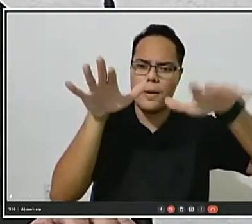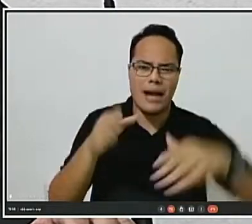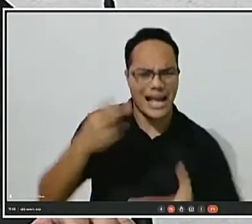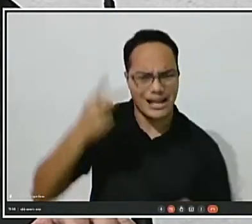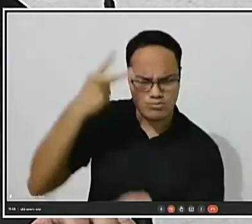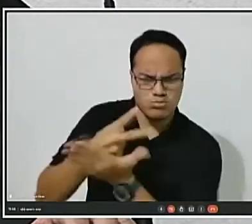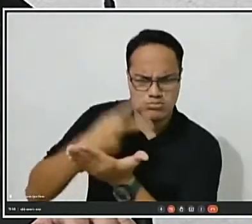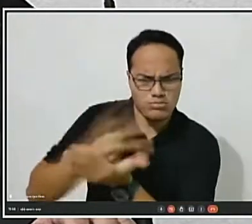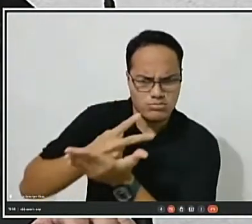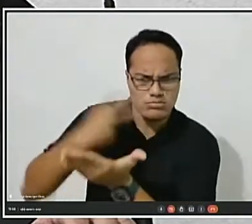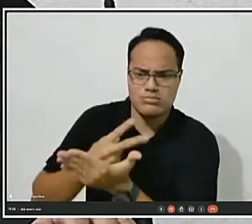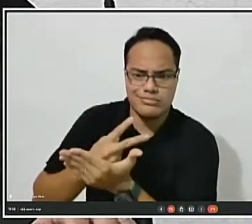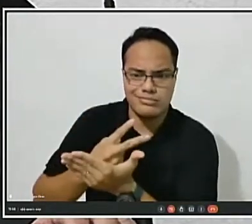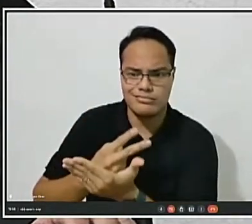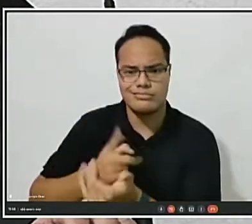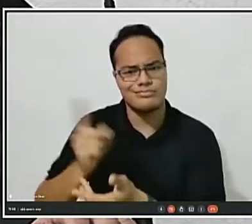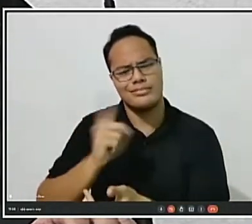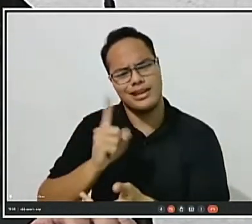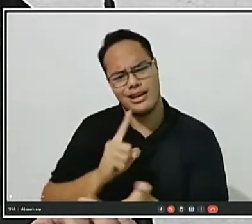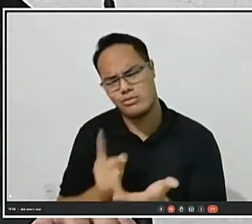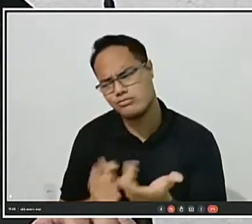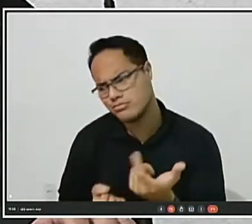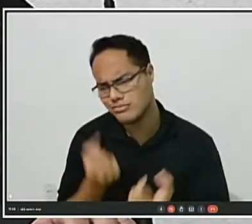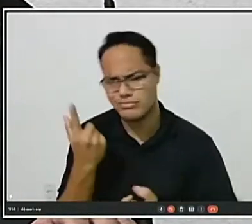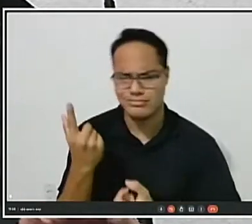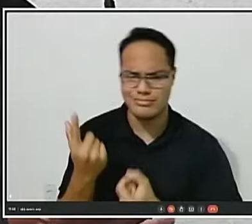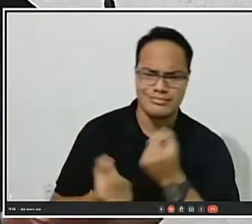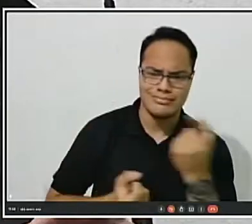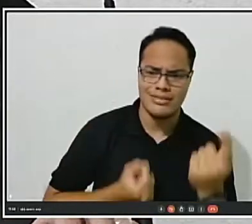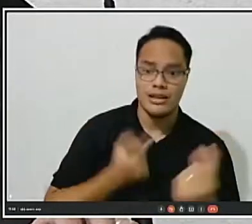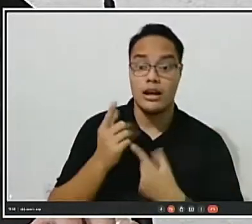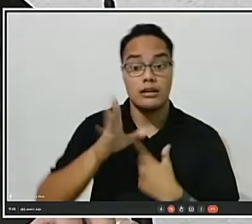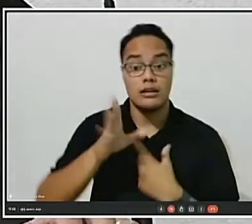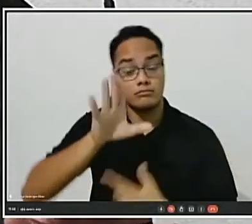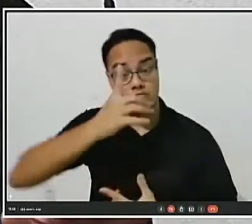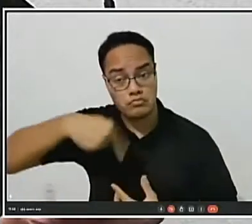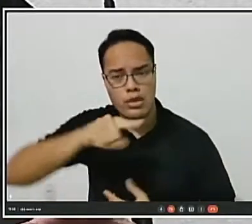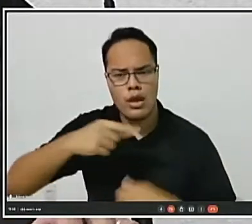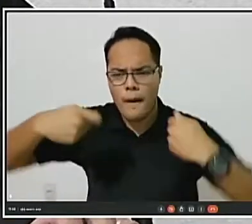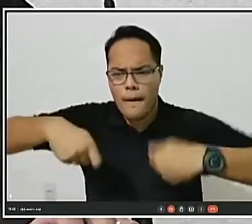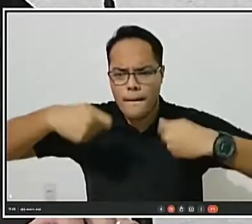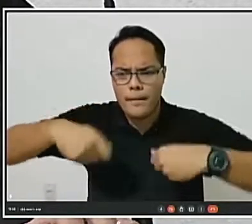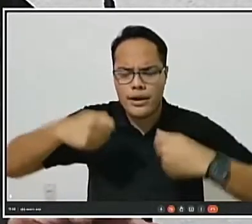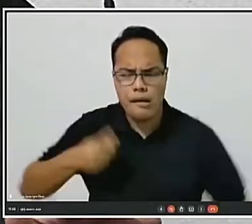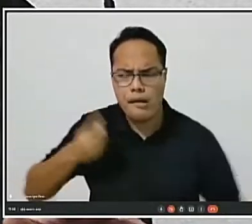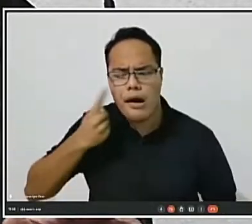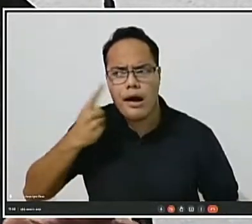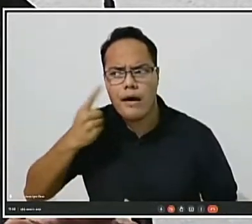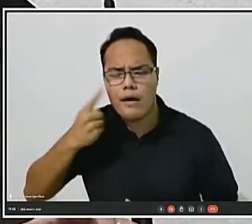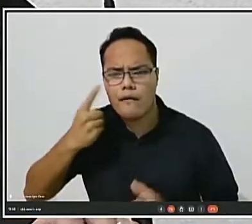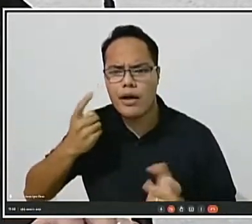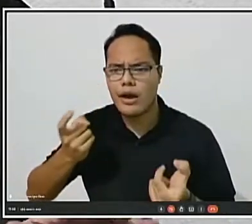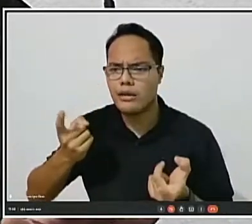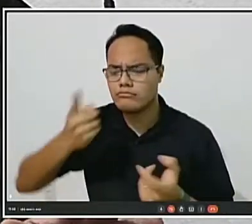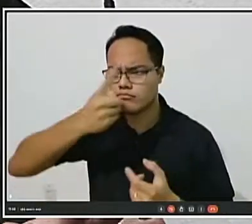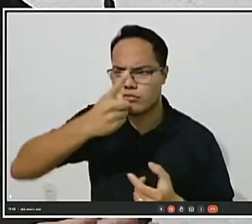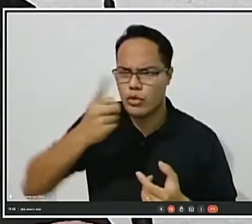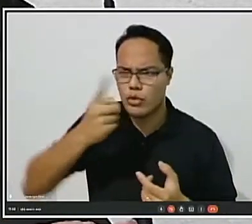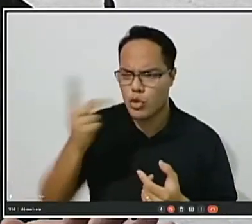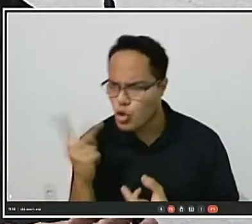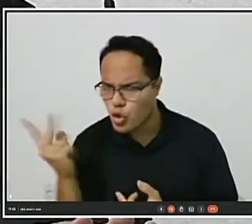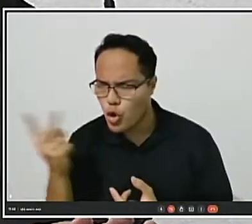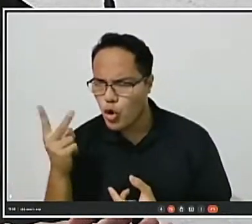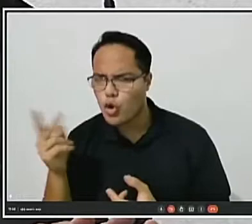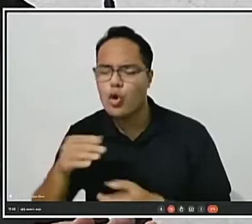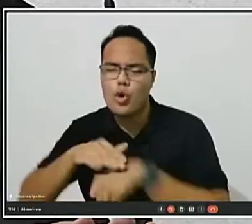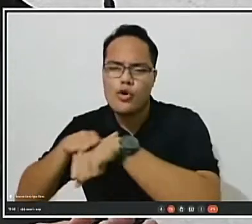natureza, né? Então, o que nós temos que ver? Nós temos que discutir, eu conversando com o André da prefeitura, com o